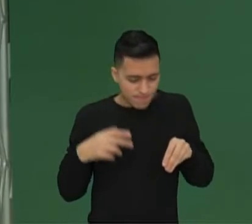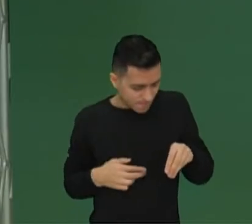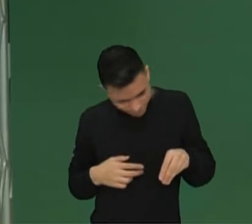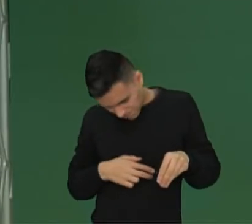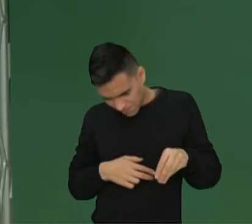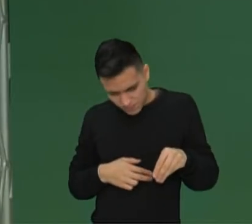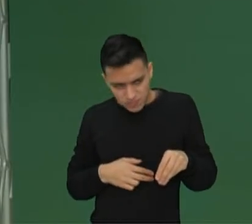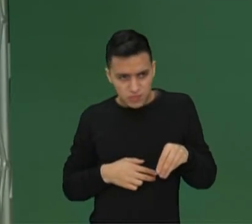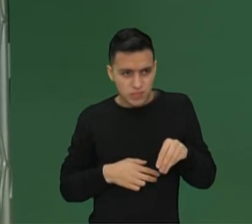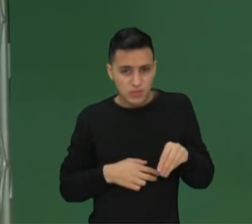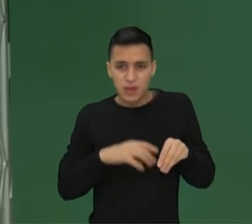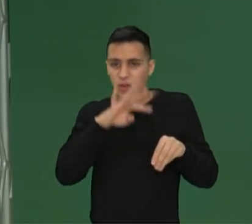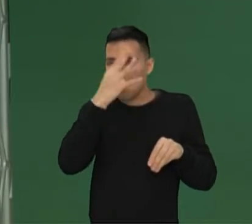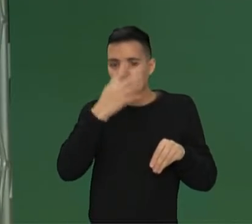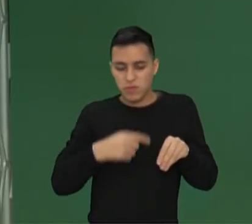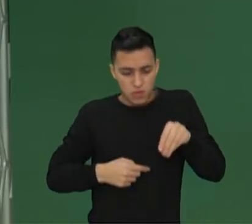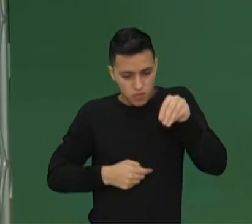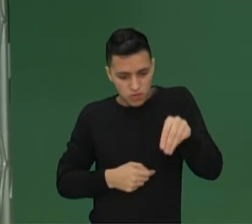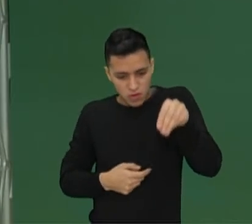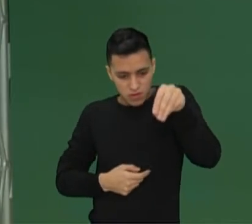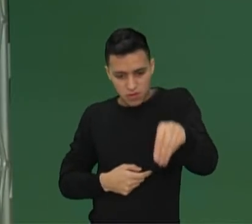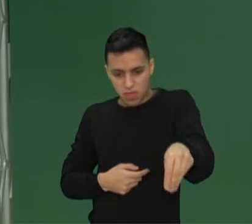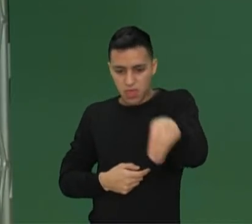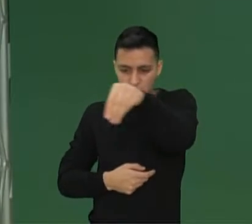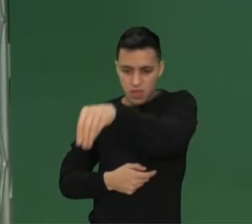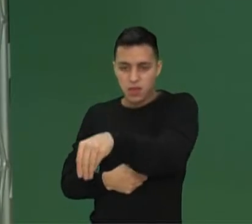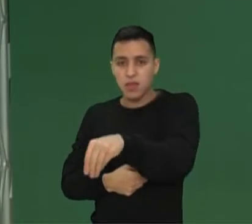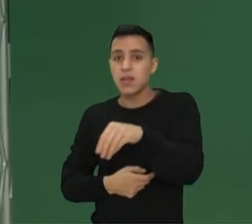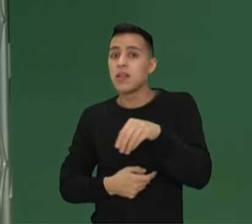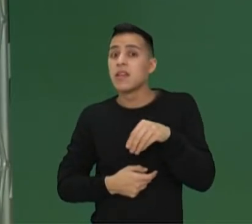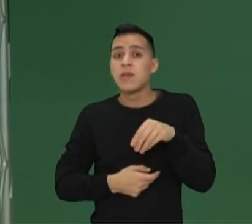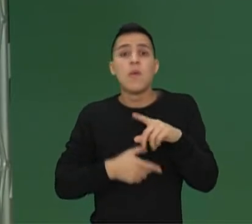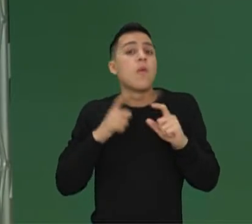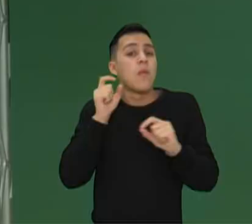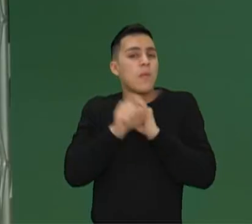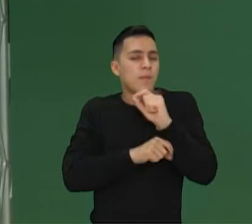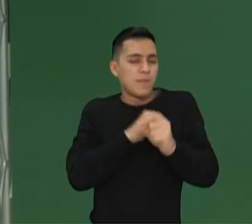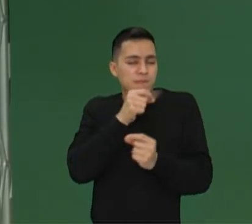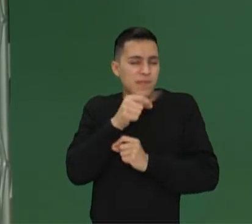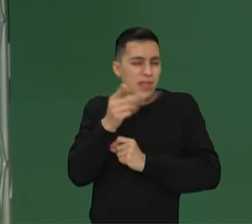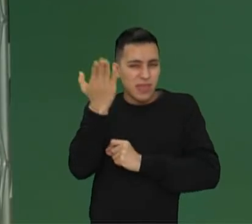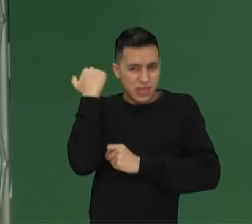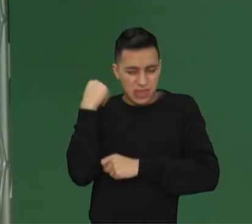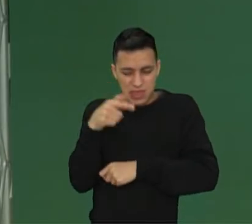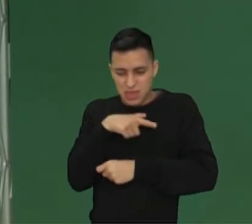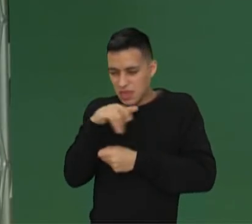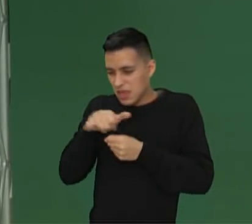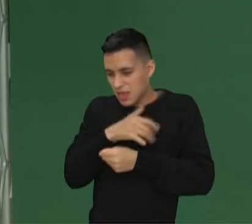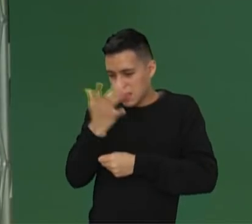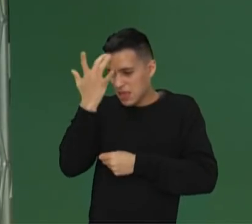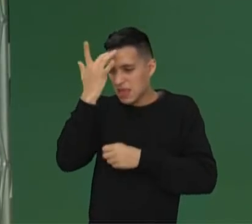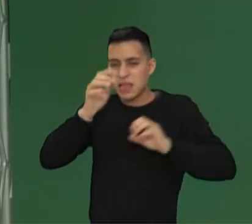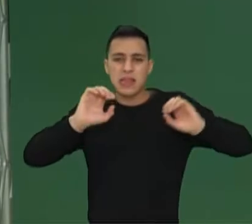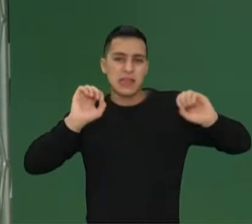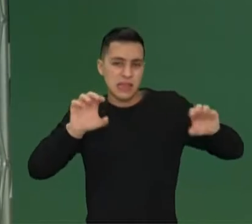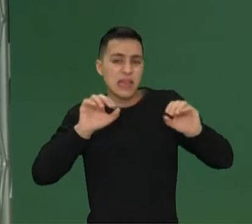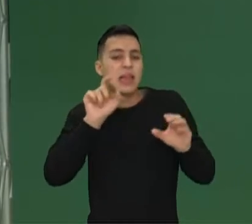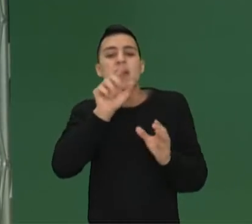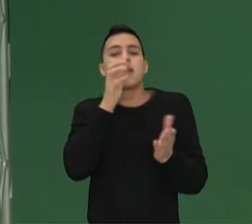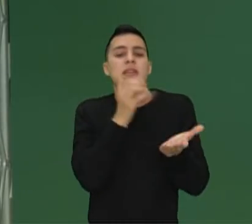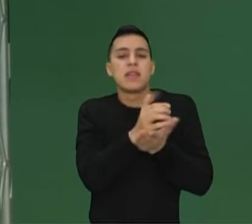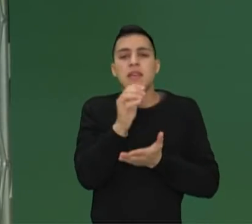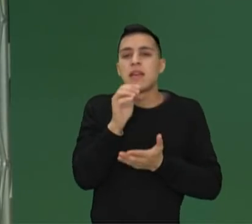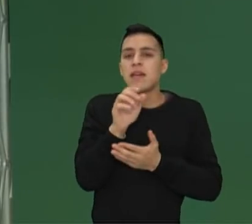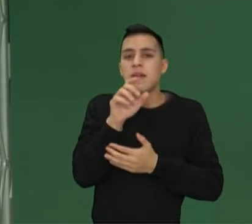iniciante, você andar 4 casas, né? O cavalo ali a gente fala, eu sempre tinha uma técnica assim, para ensinar, né, quem está iniciando, que é